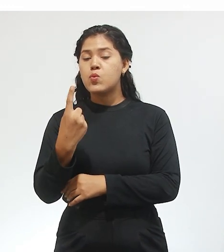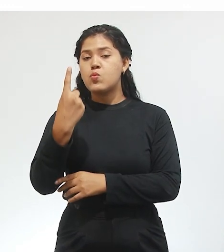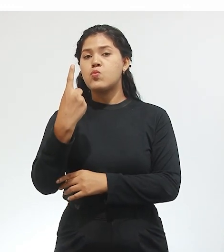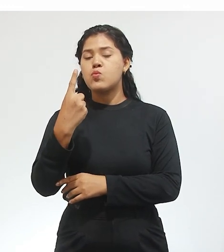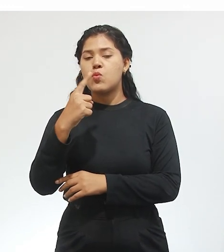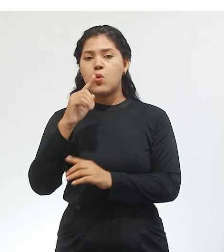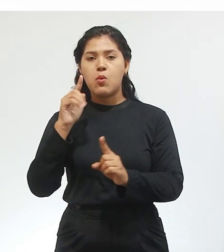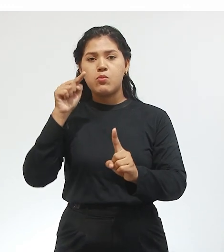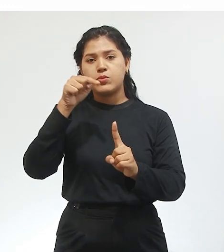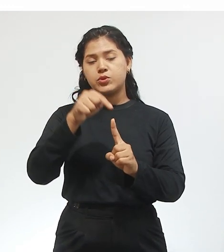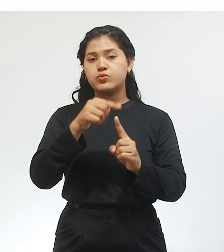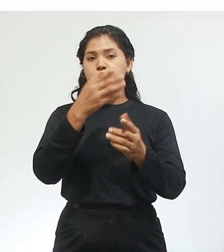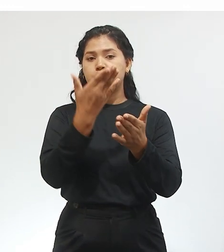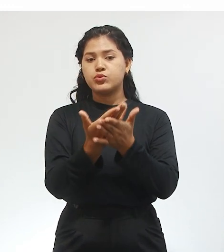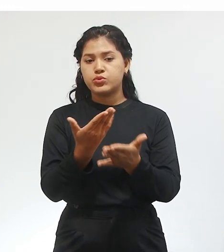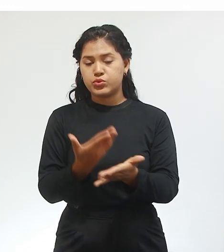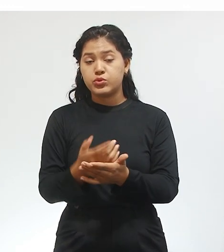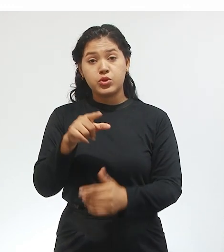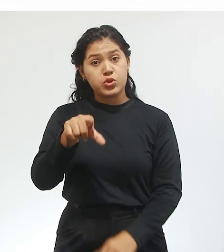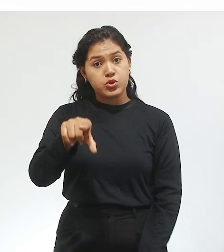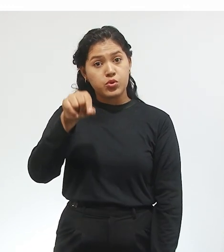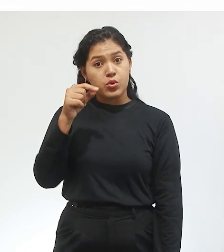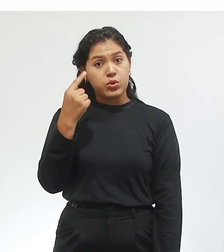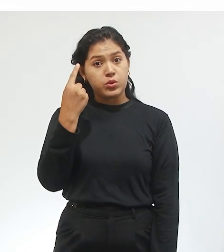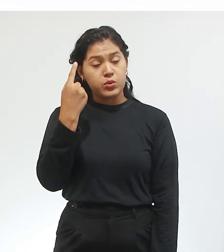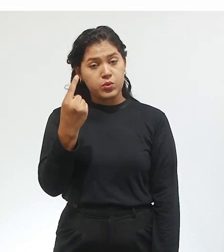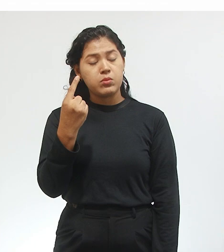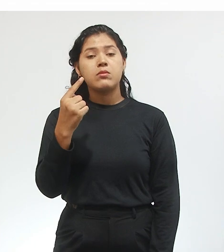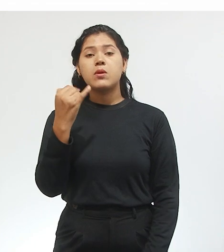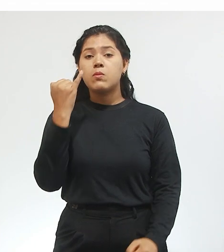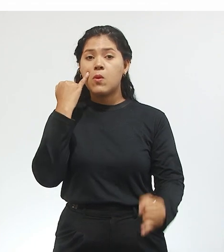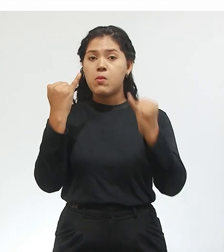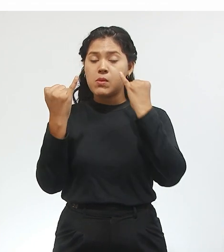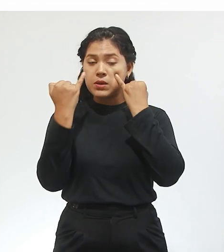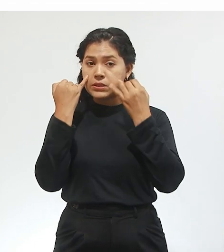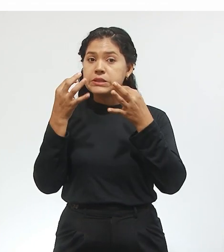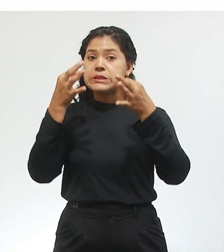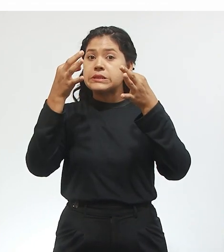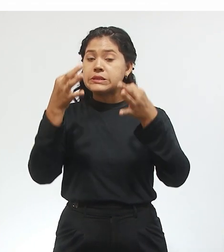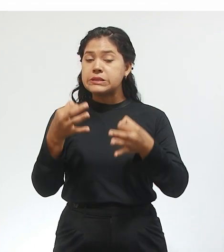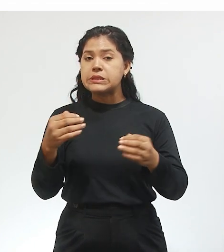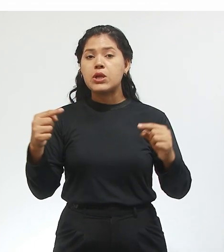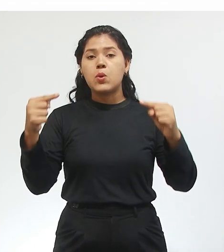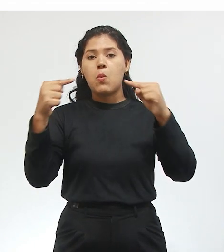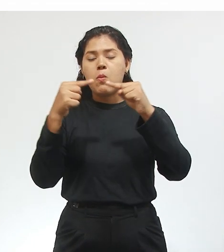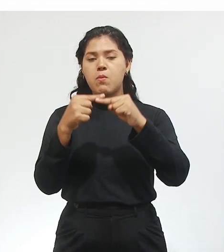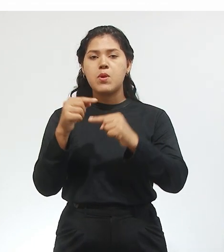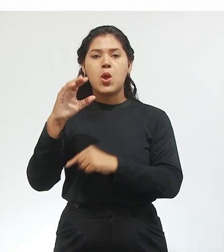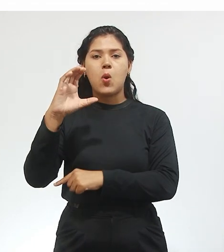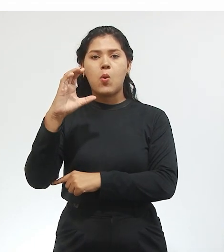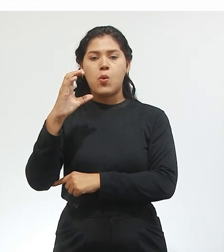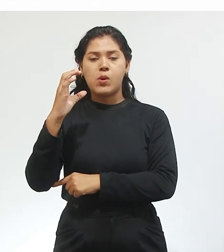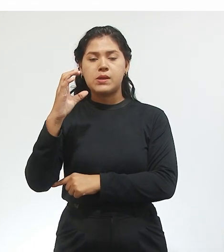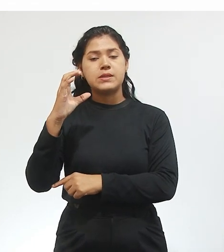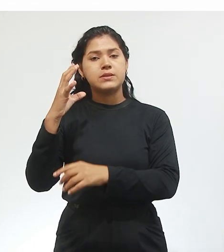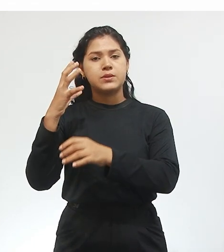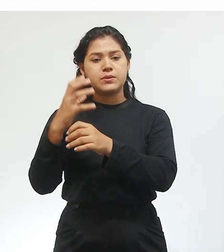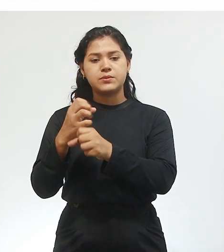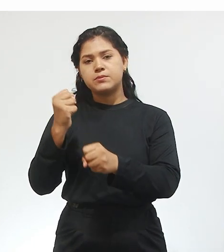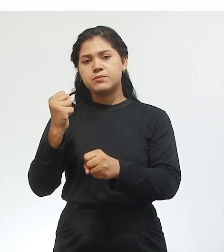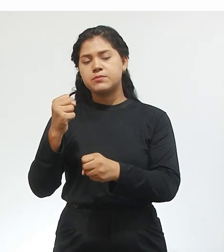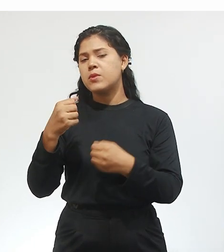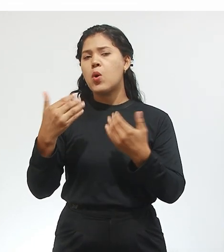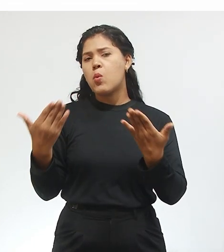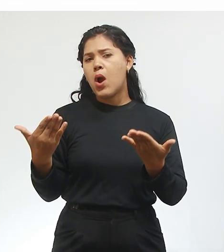objeto de estudo. Assinale a alternativa que apresenta o objeto de estudo da contabilidade. E aí, o que vocês